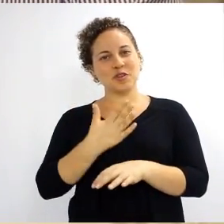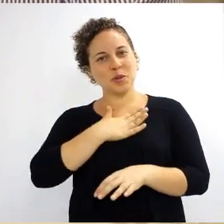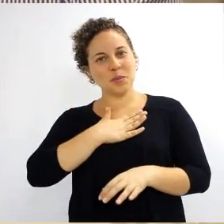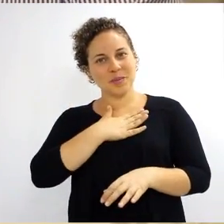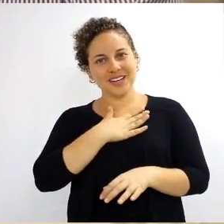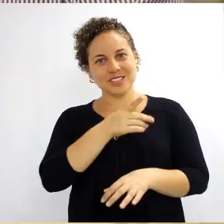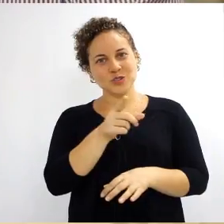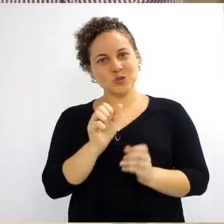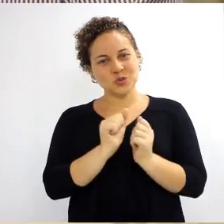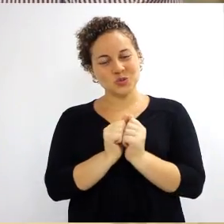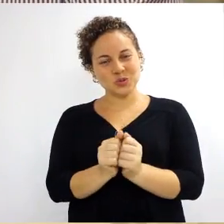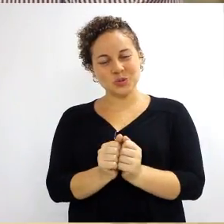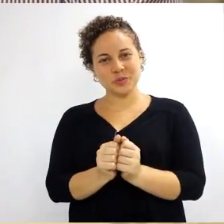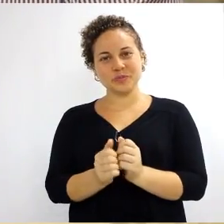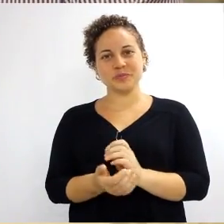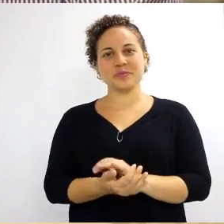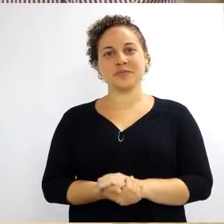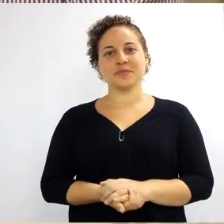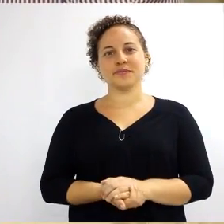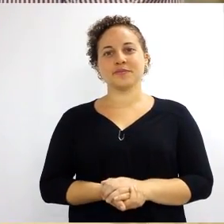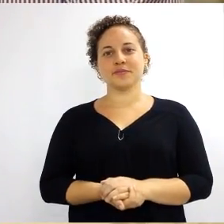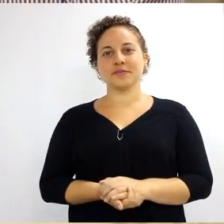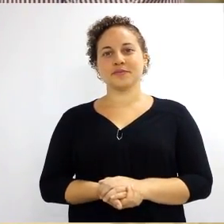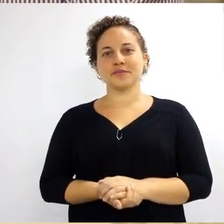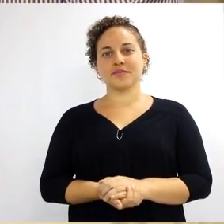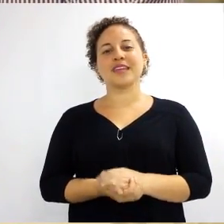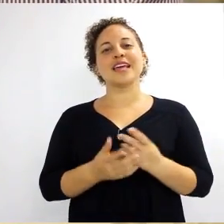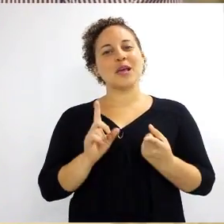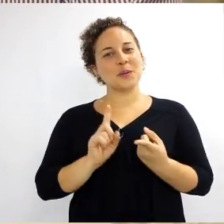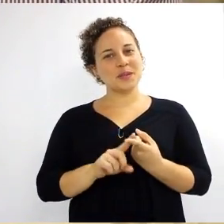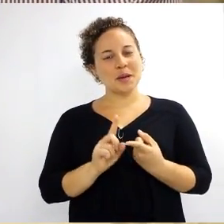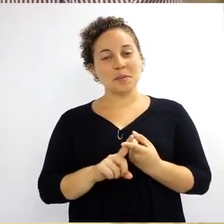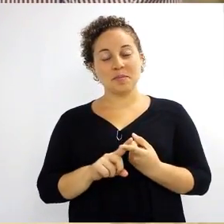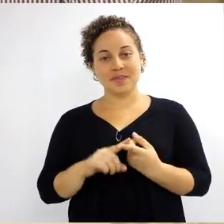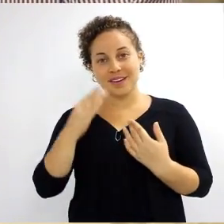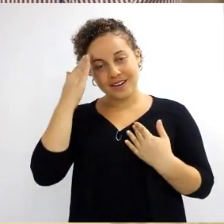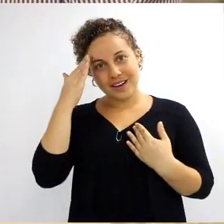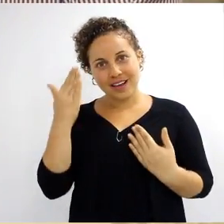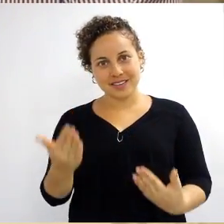muito grande estar aqui com vocês. Bom, eu agradeço a oportunidade